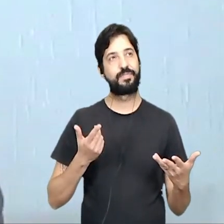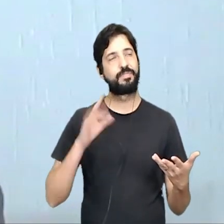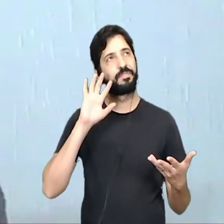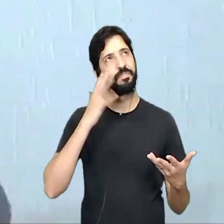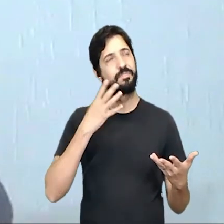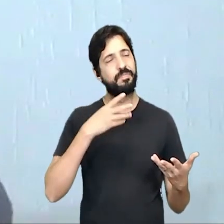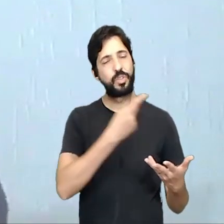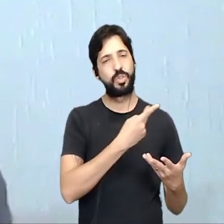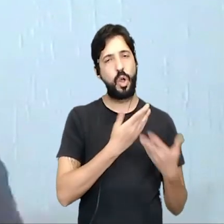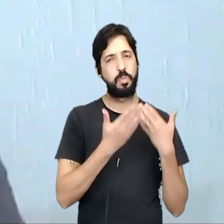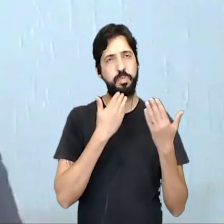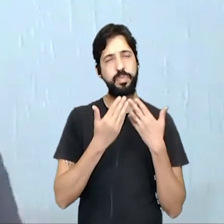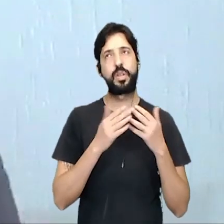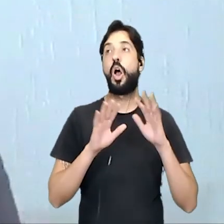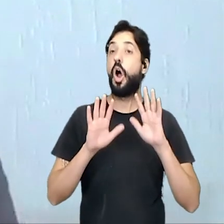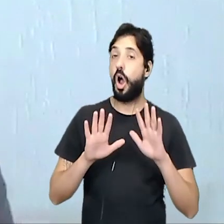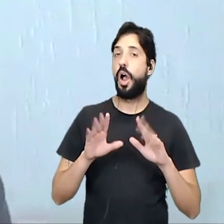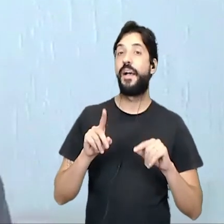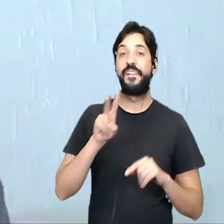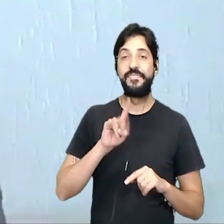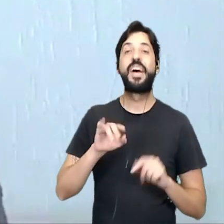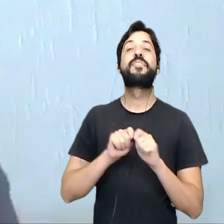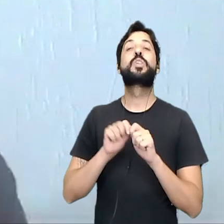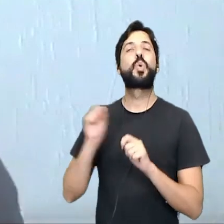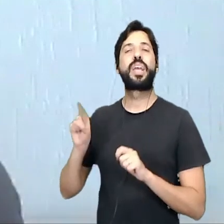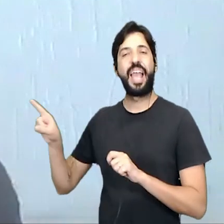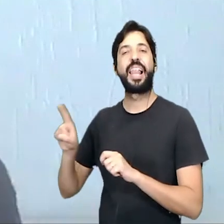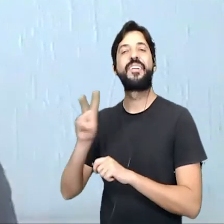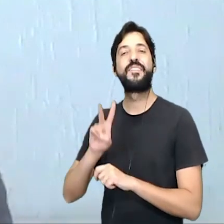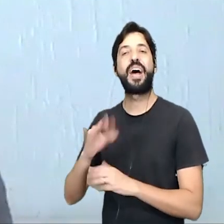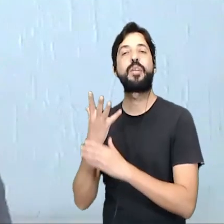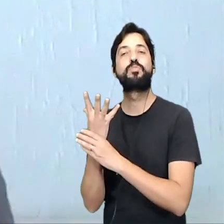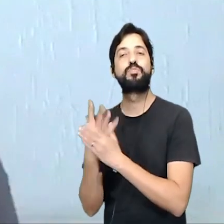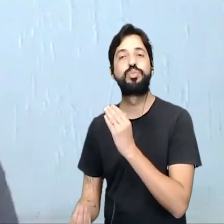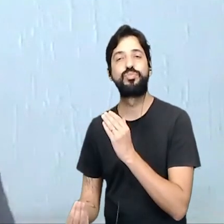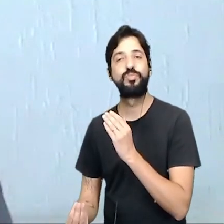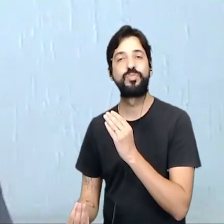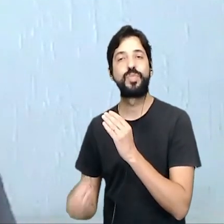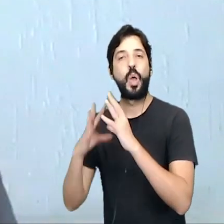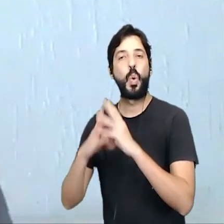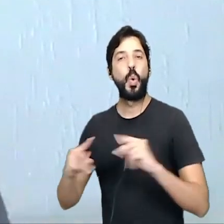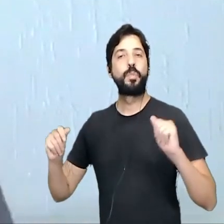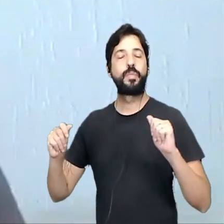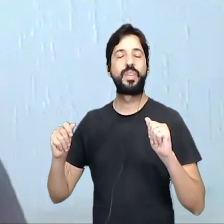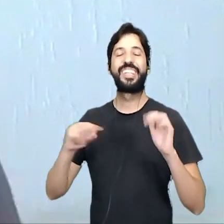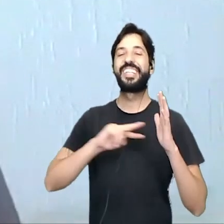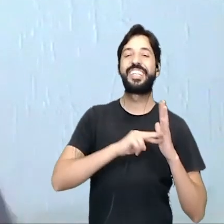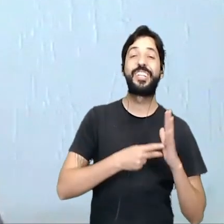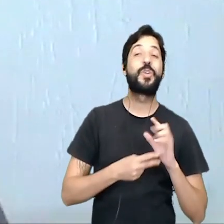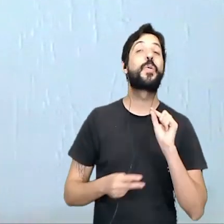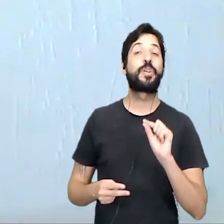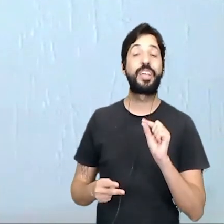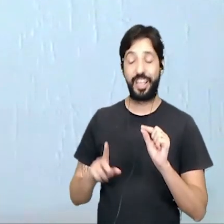nessa situação é que eu e o Davi falamos: não, a gente vai desaparecer com ela. O que a